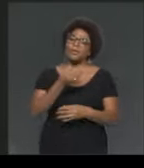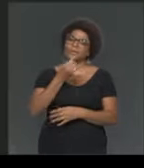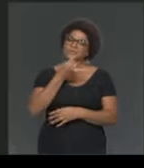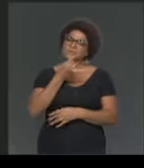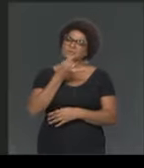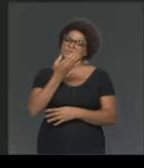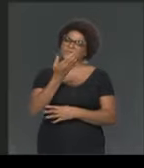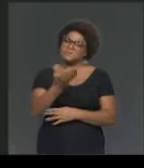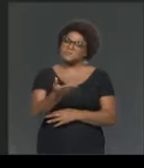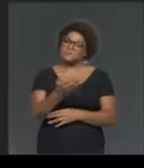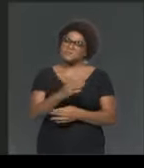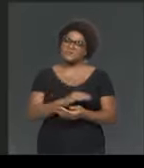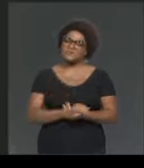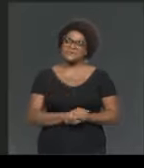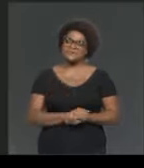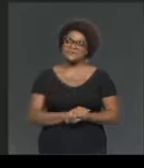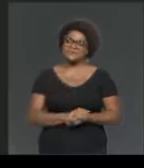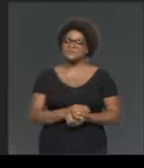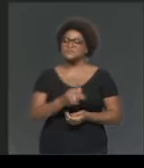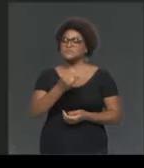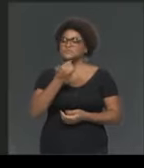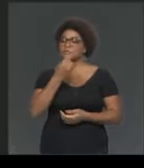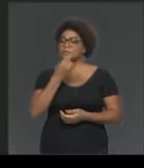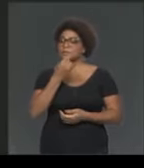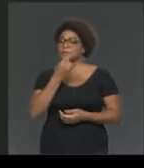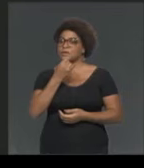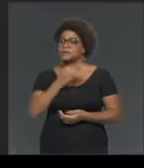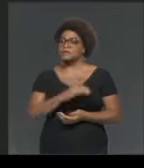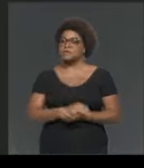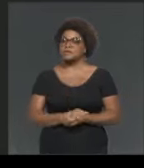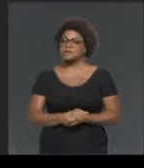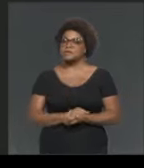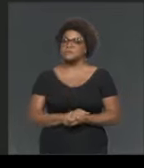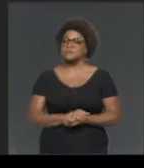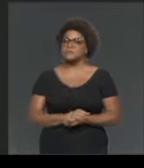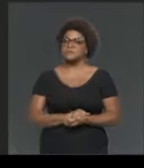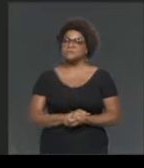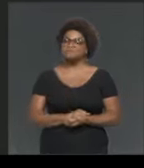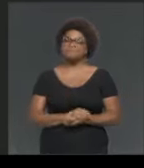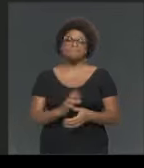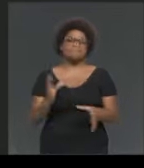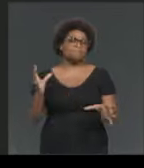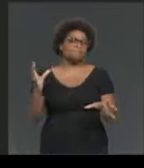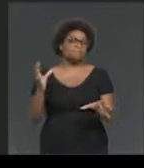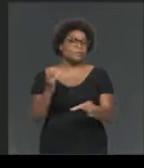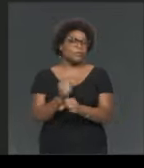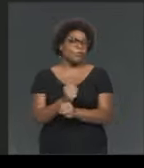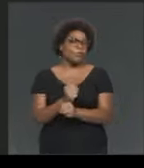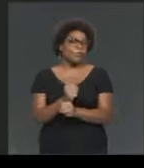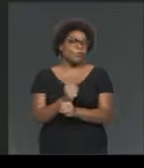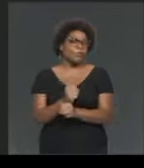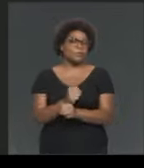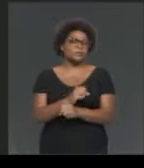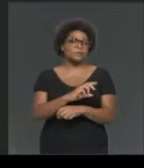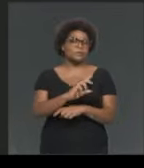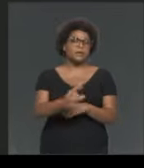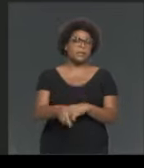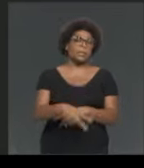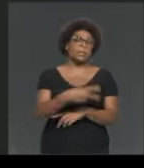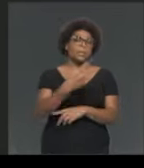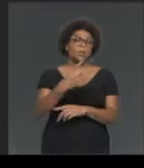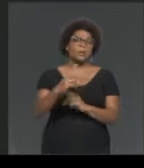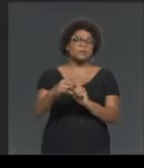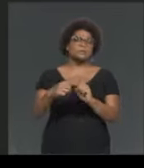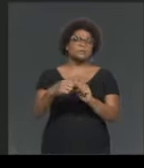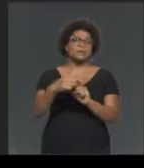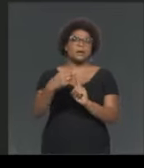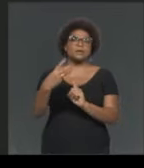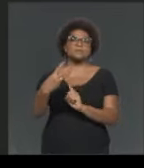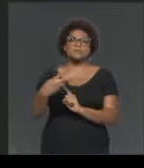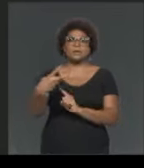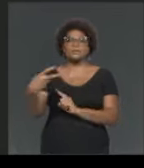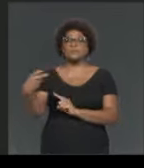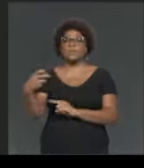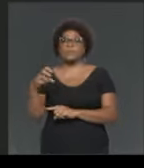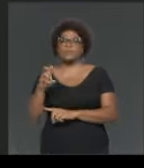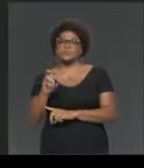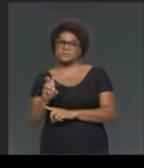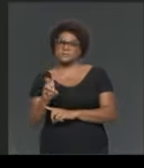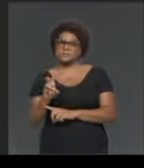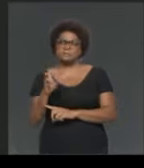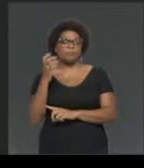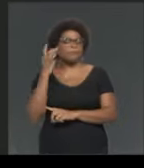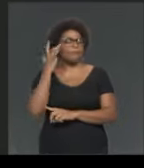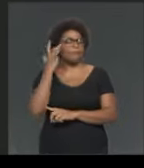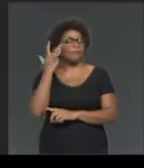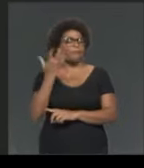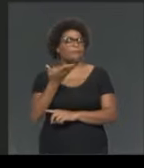pode pensar, por exemplo? Uma conta, alguma coisa do tipo 2 mais 3 igual a 5. Fácil,